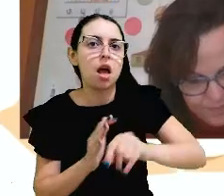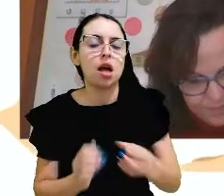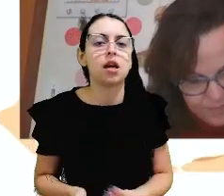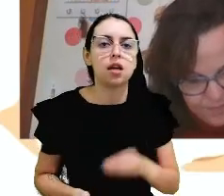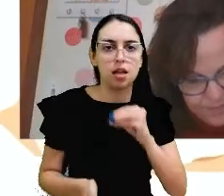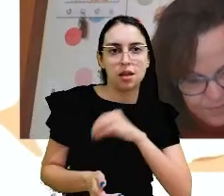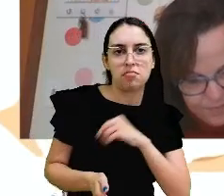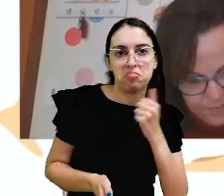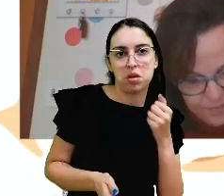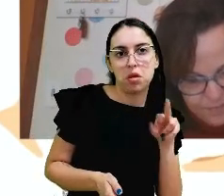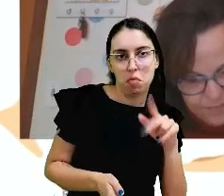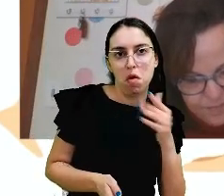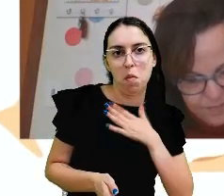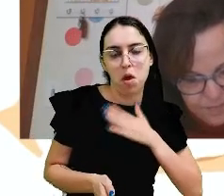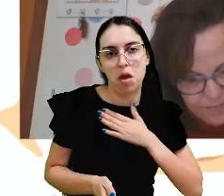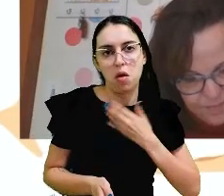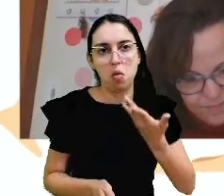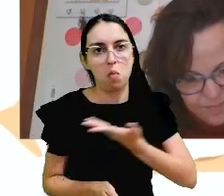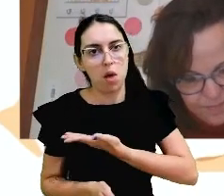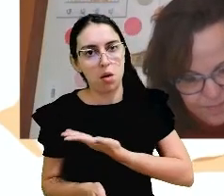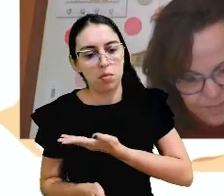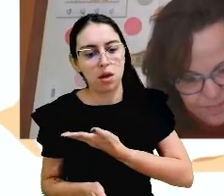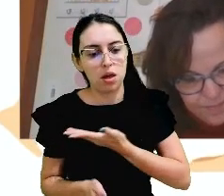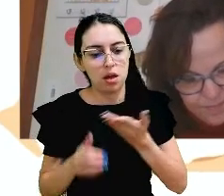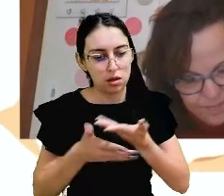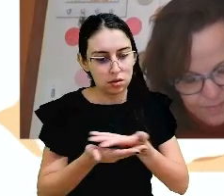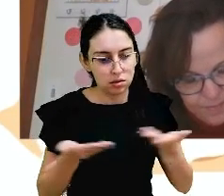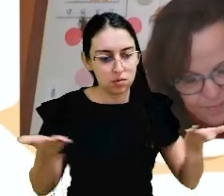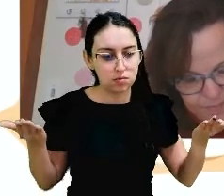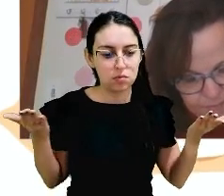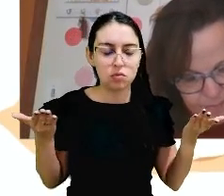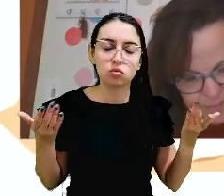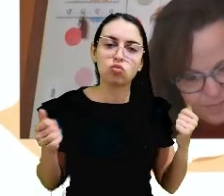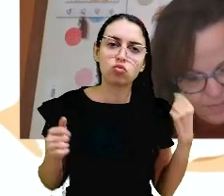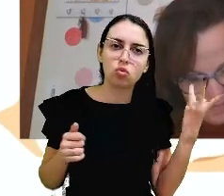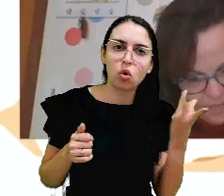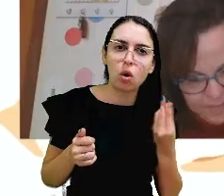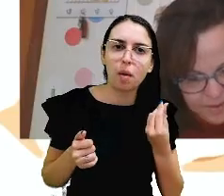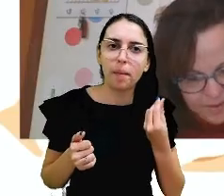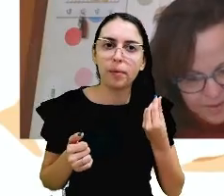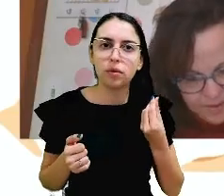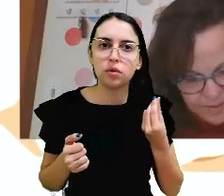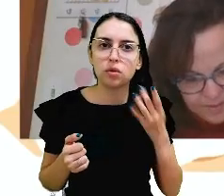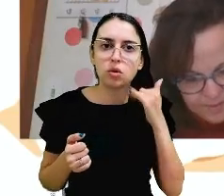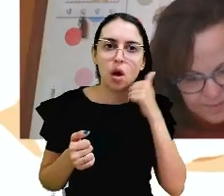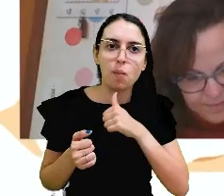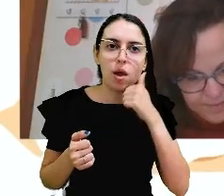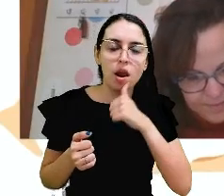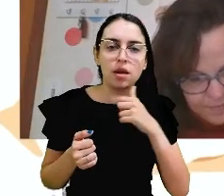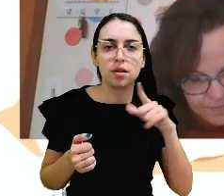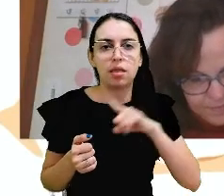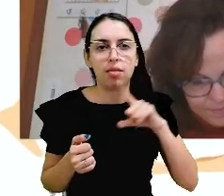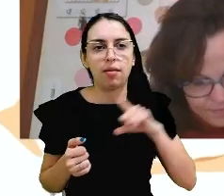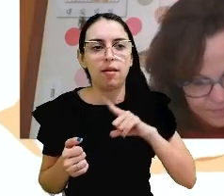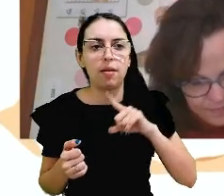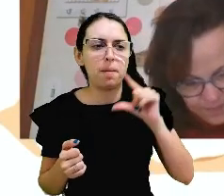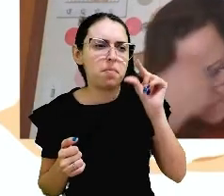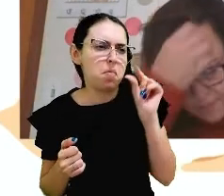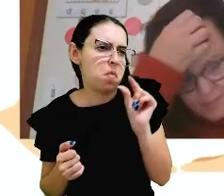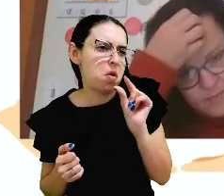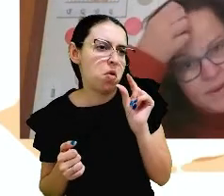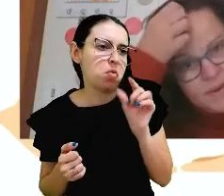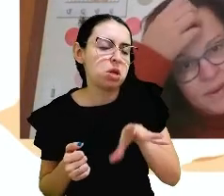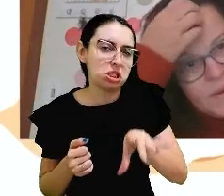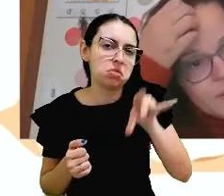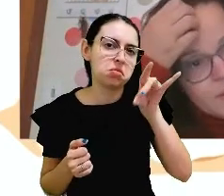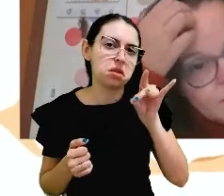eu, como as minhas colegas aqui da mesa hoje, somos um público que tem tido pouca margem de escolha